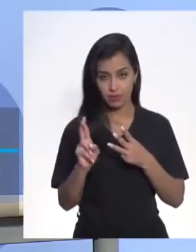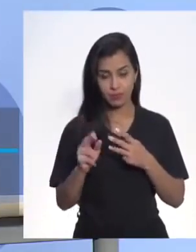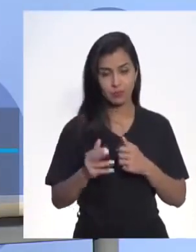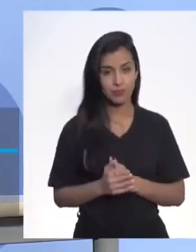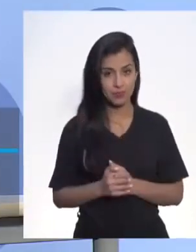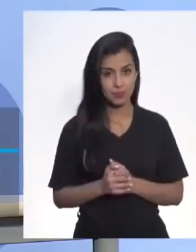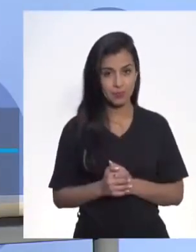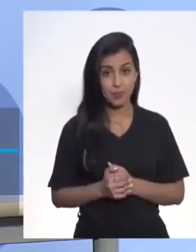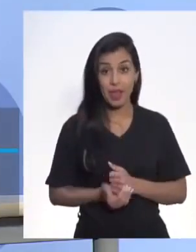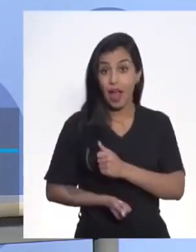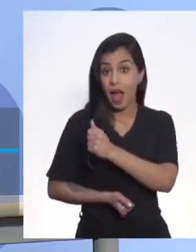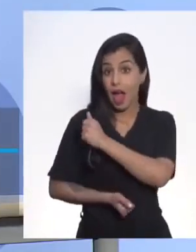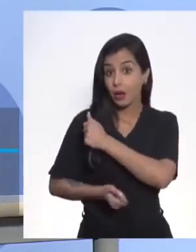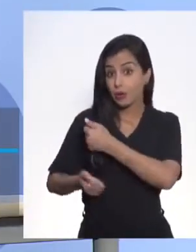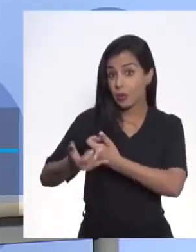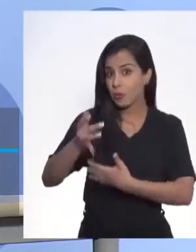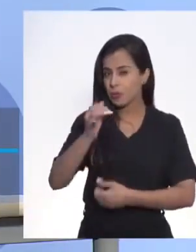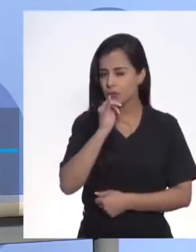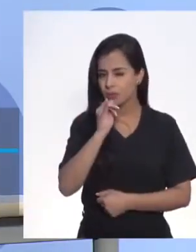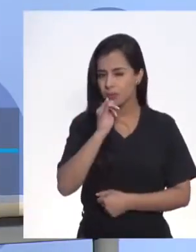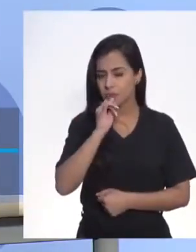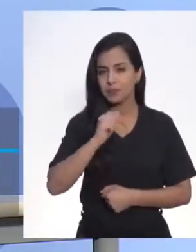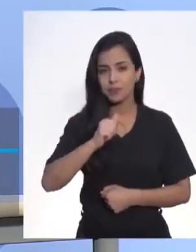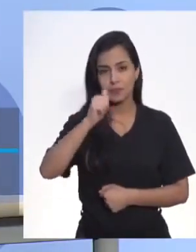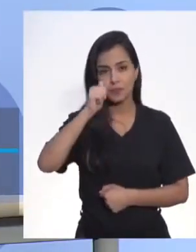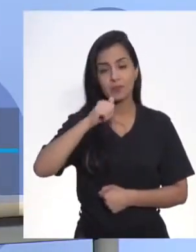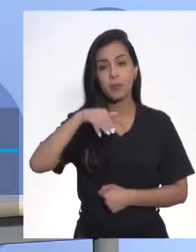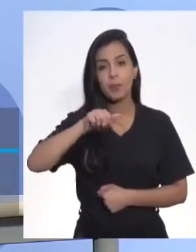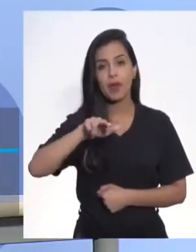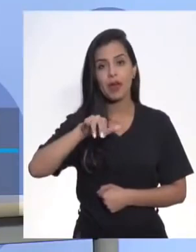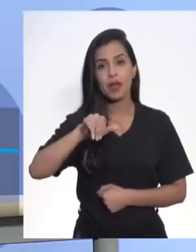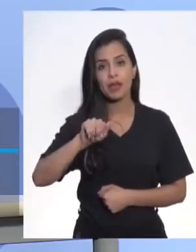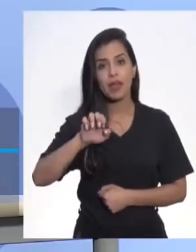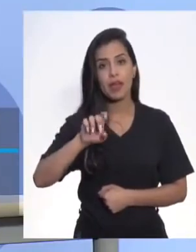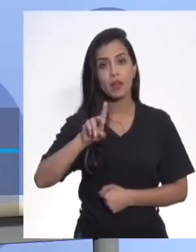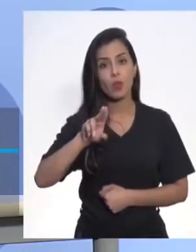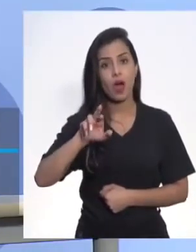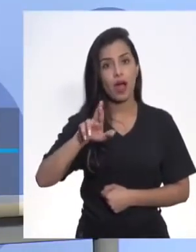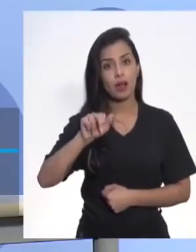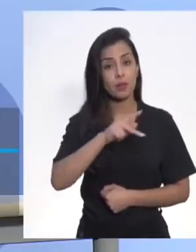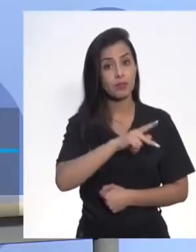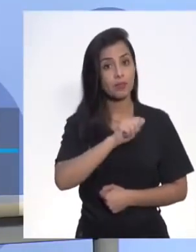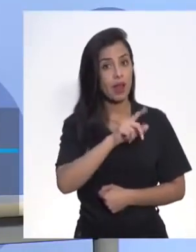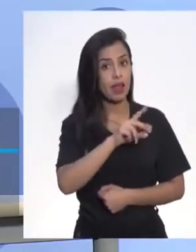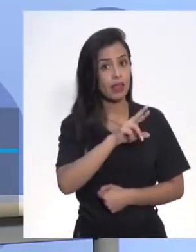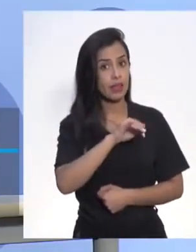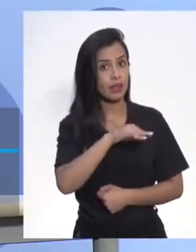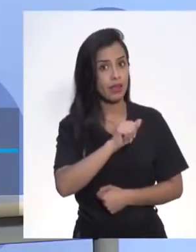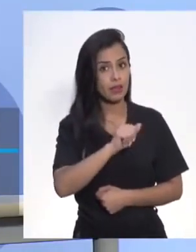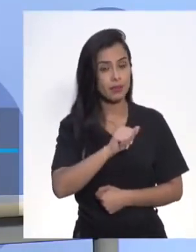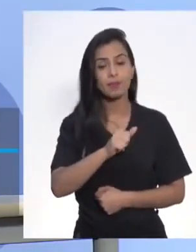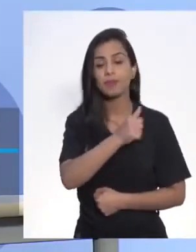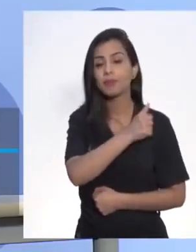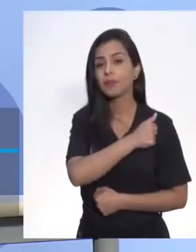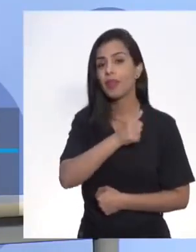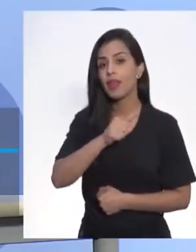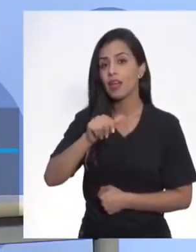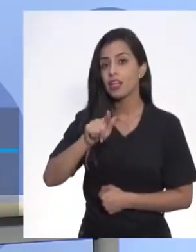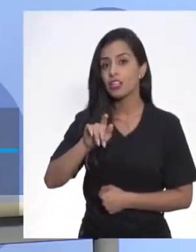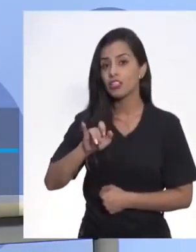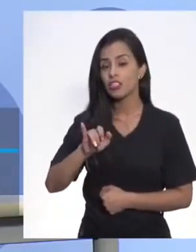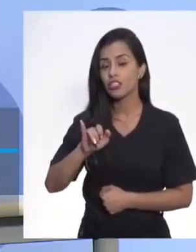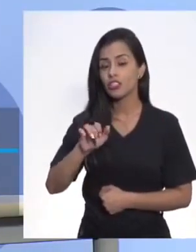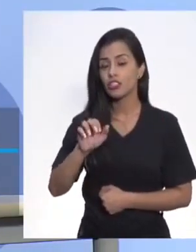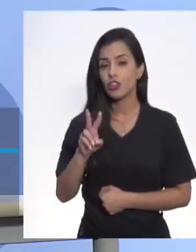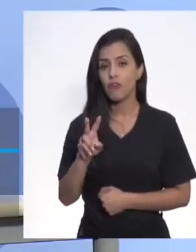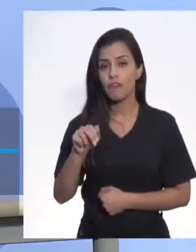os alunos que mandaram foram a aluna Maria Eduarda, da professora Adriana, a Giovana, Sofia e Luísa,